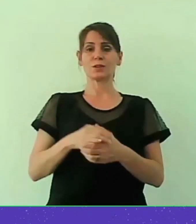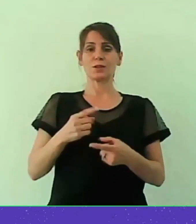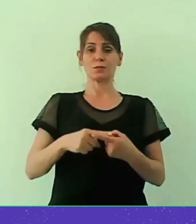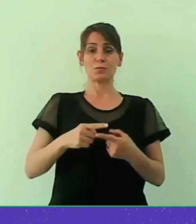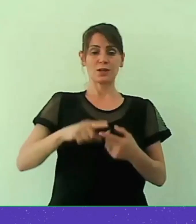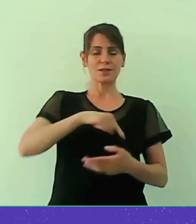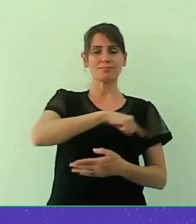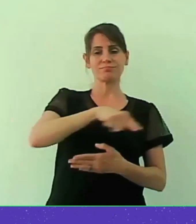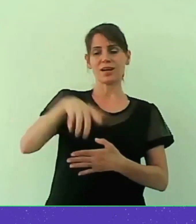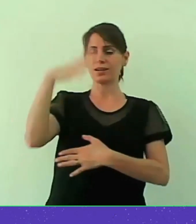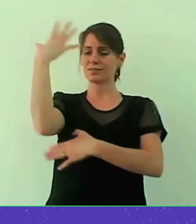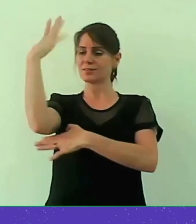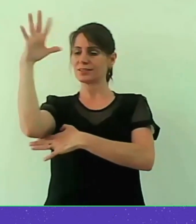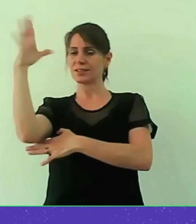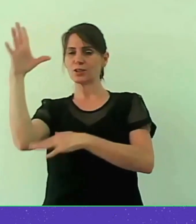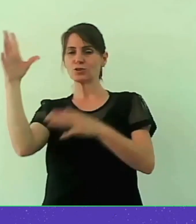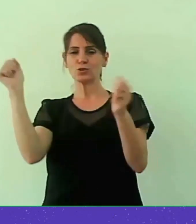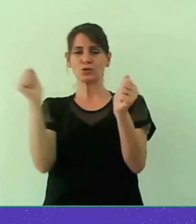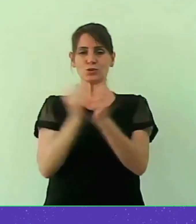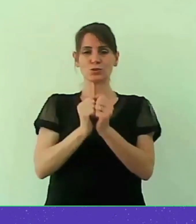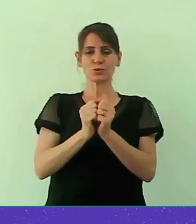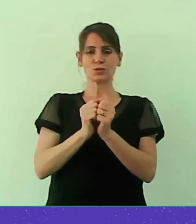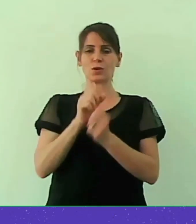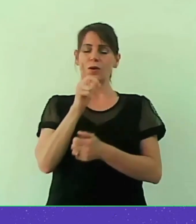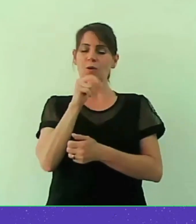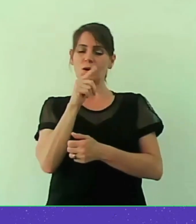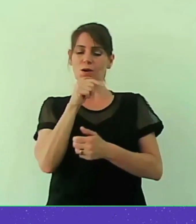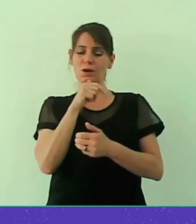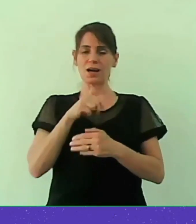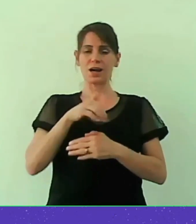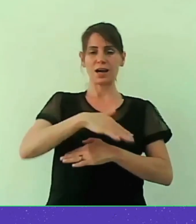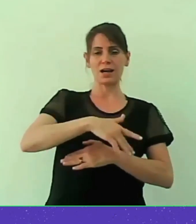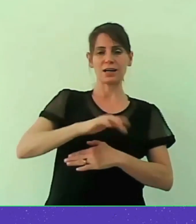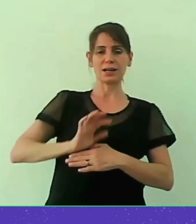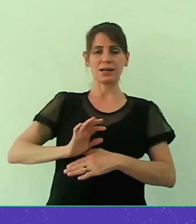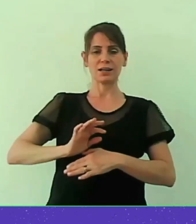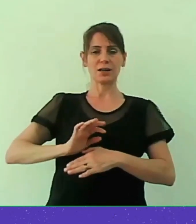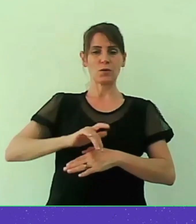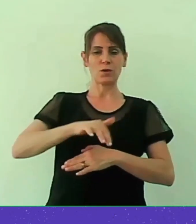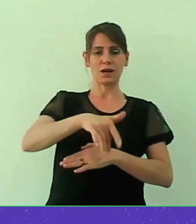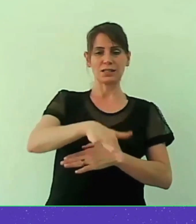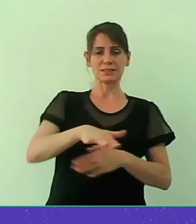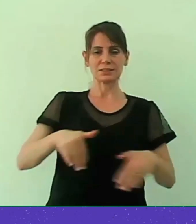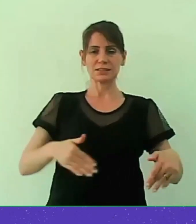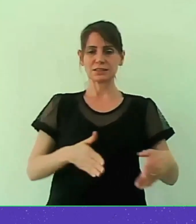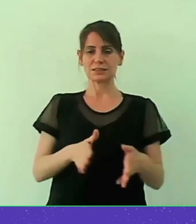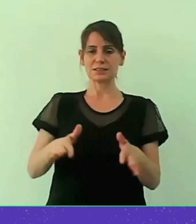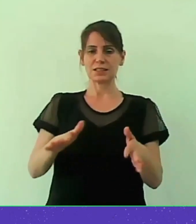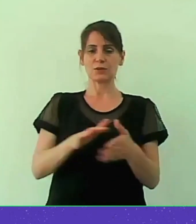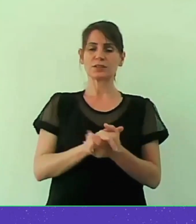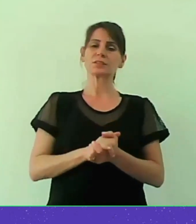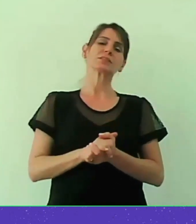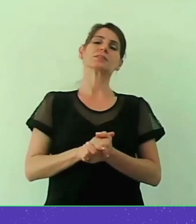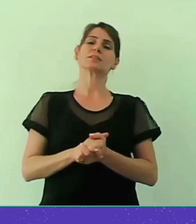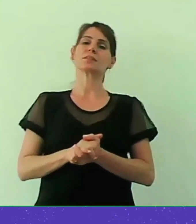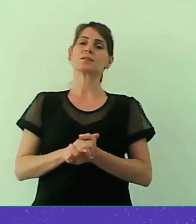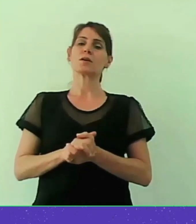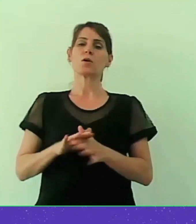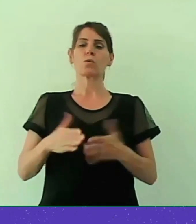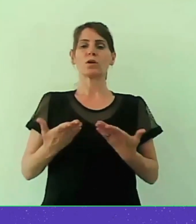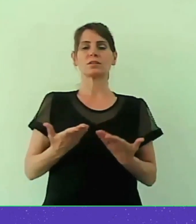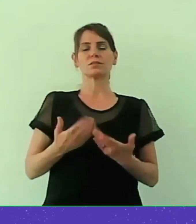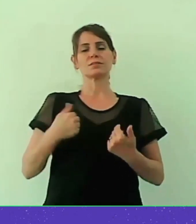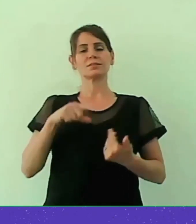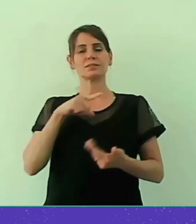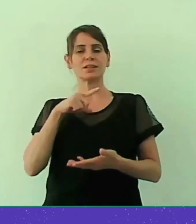às águas, que estende as suas raízes para o ribeiro e não receia quando vem o calor. Ele não depende